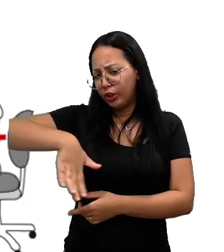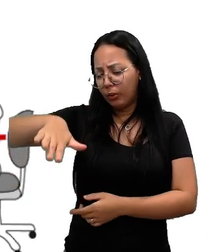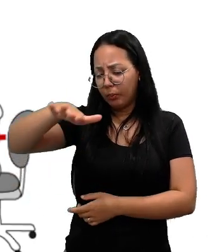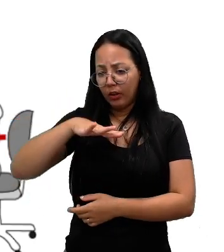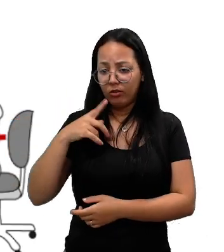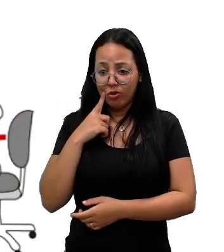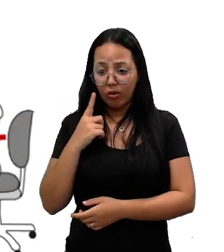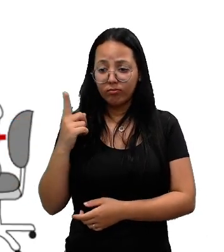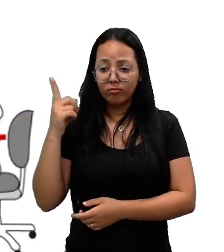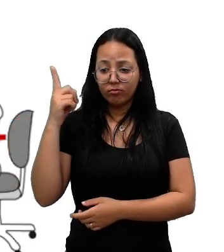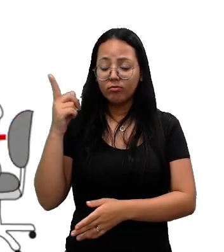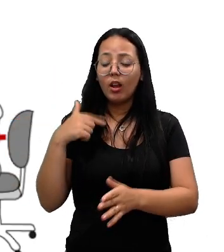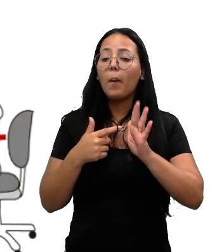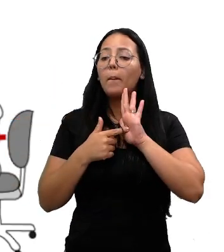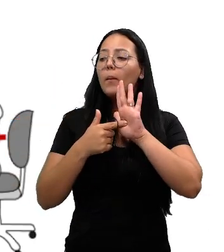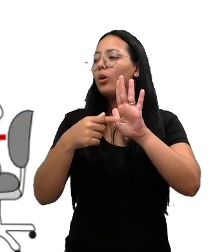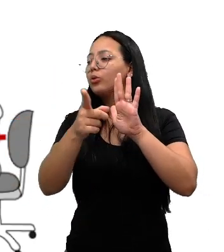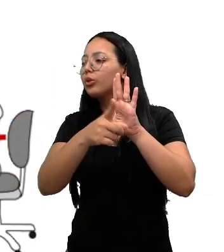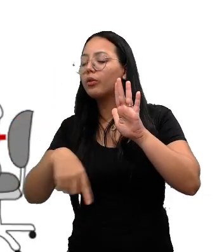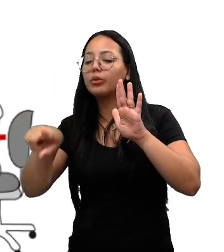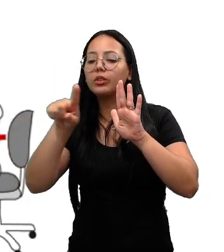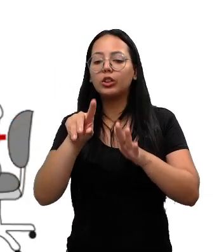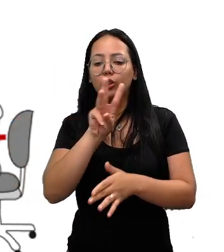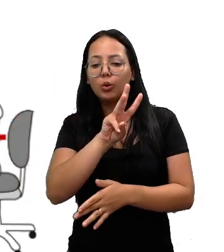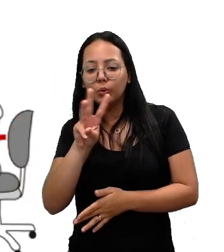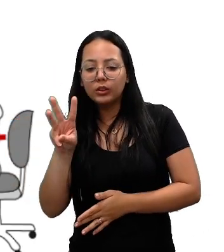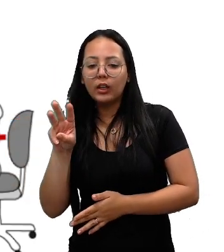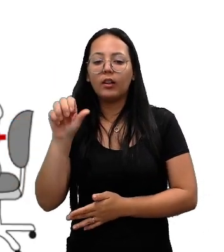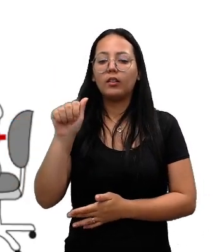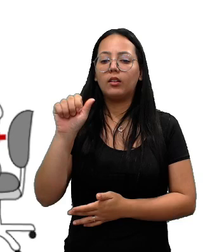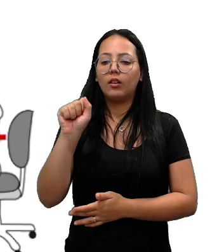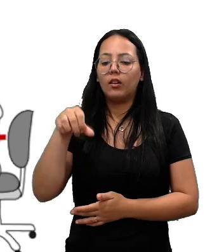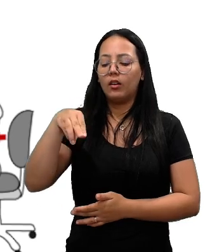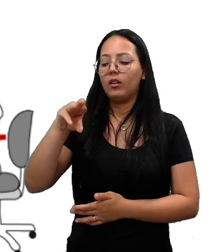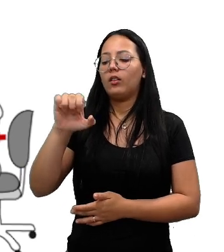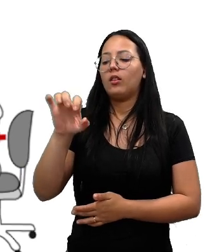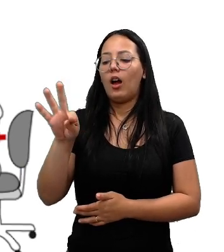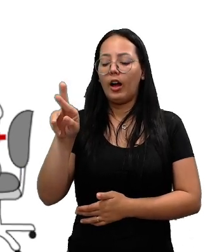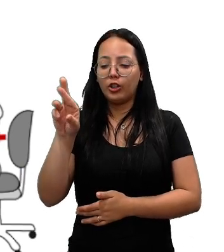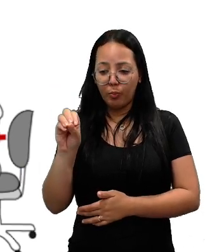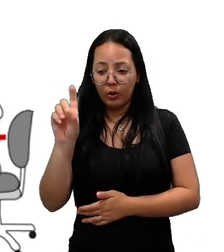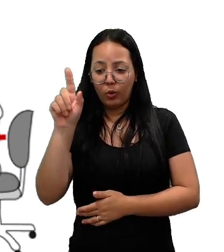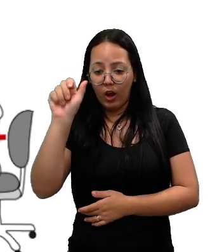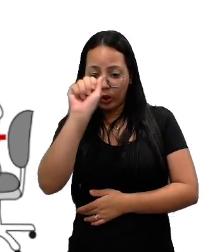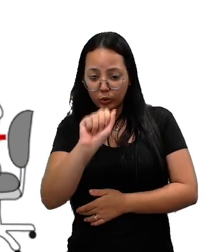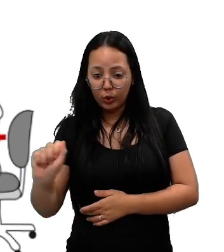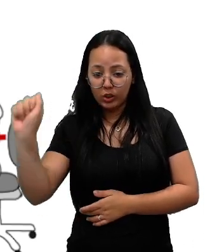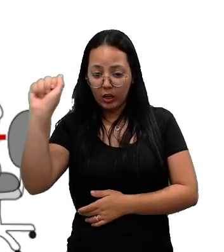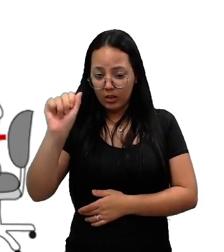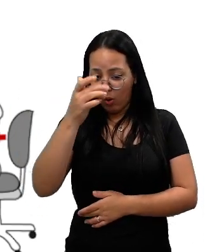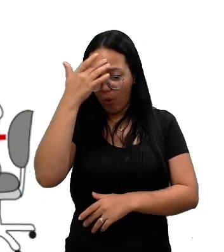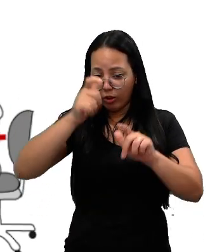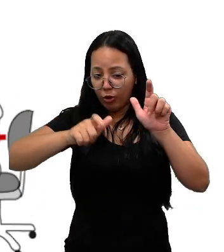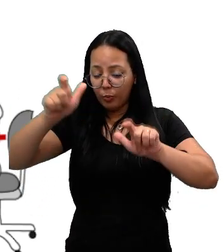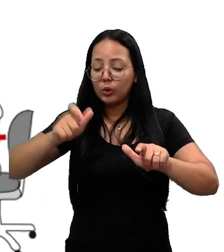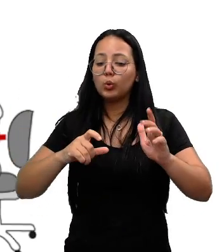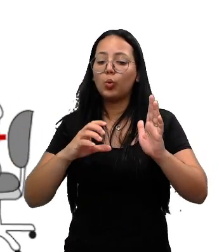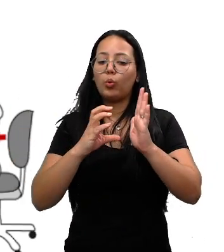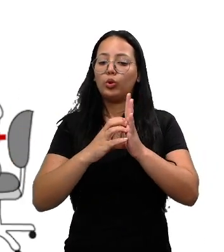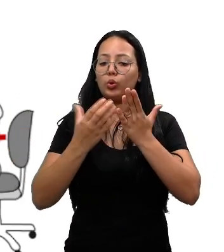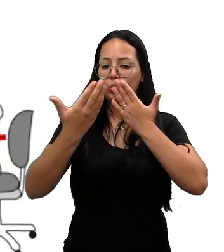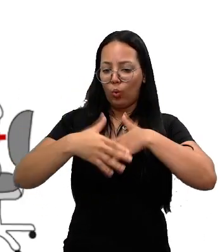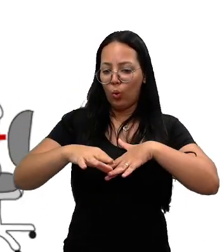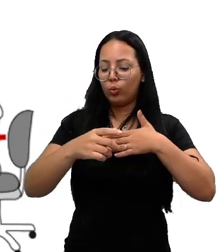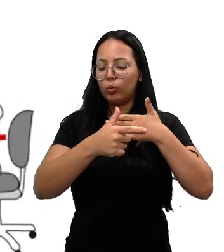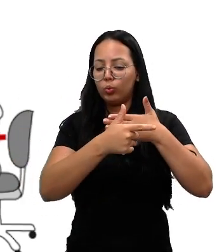eu trago para ilustrar o site da ASMetro, né, a Associação dos Servidores do